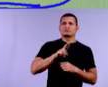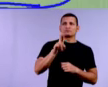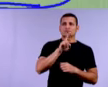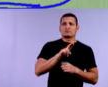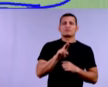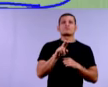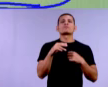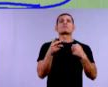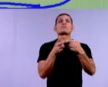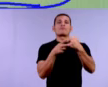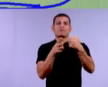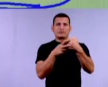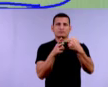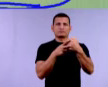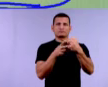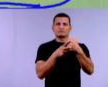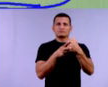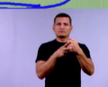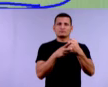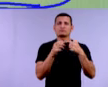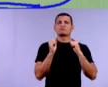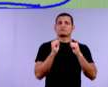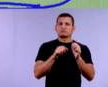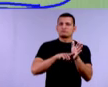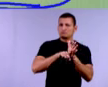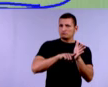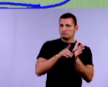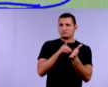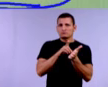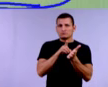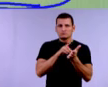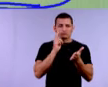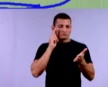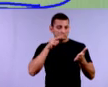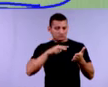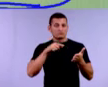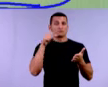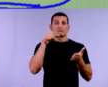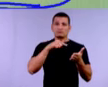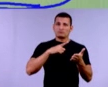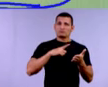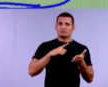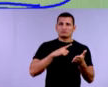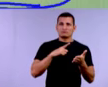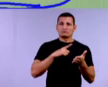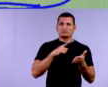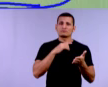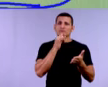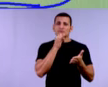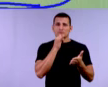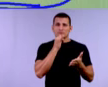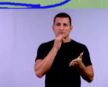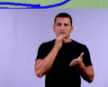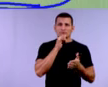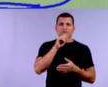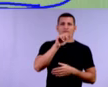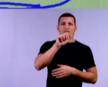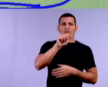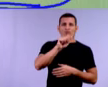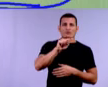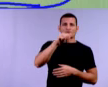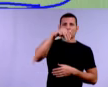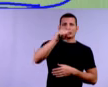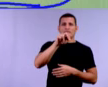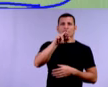da oração? Eu posso fazer uma pesquisa com o dicionário na mão, que lá no dicionário, por exemplo, depois de amar, lá no